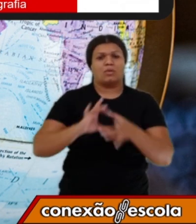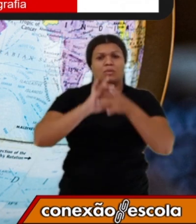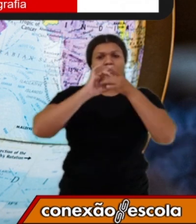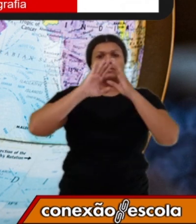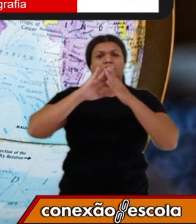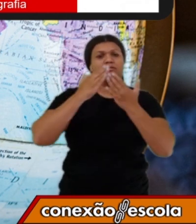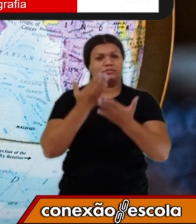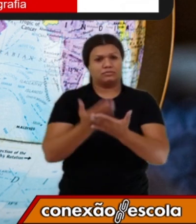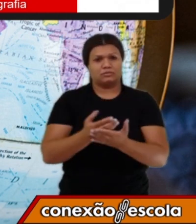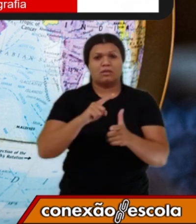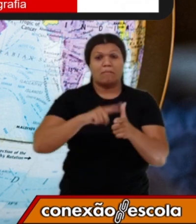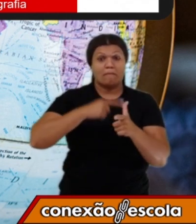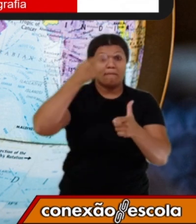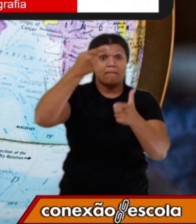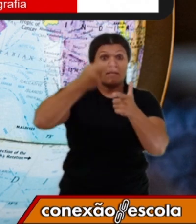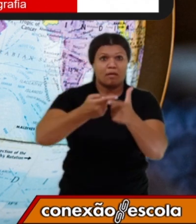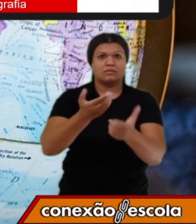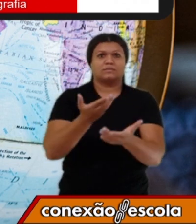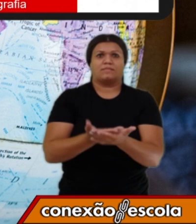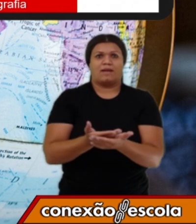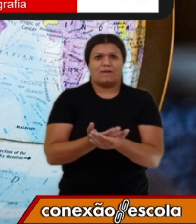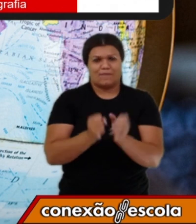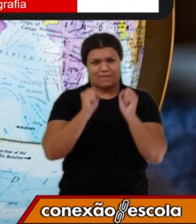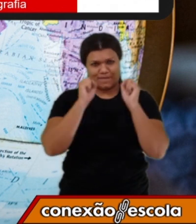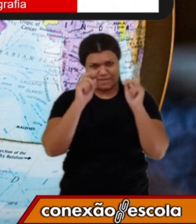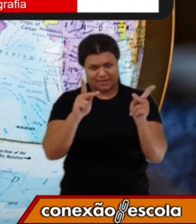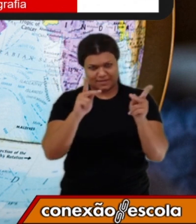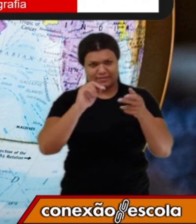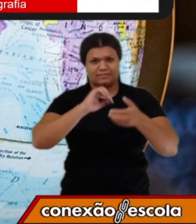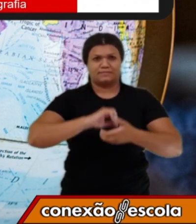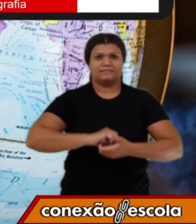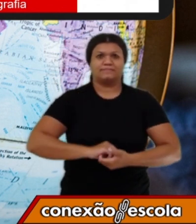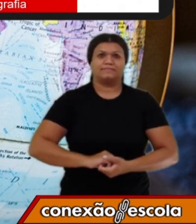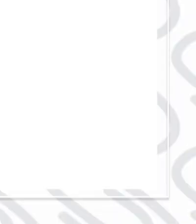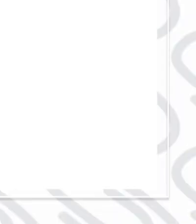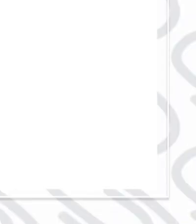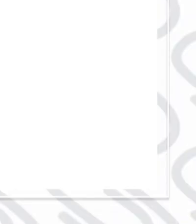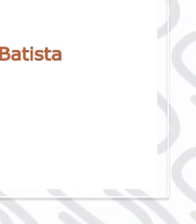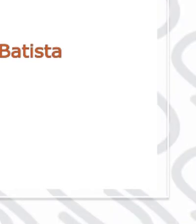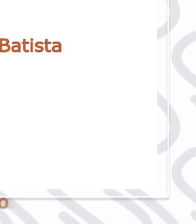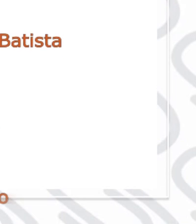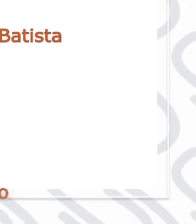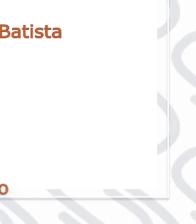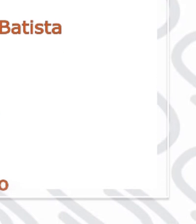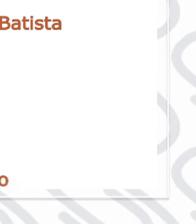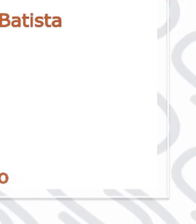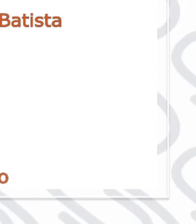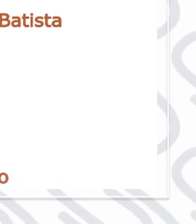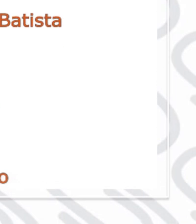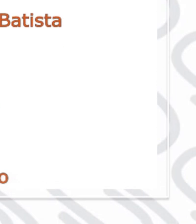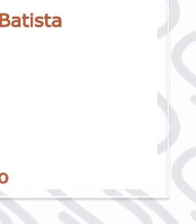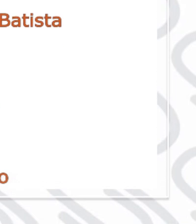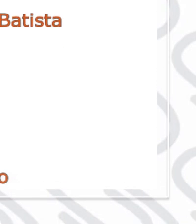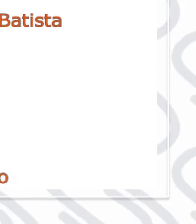Escola para a nossa próxima aula. Tudo bem? Tchau! Tchau!